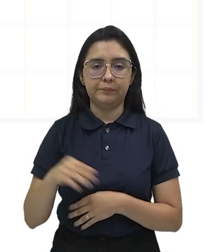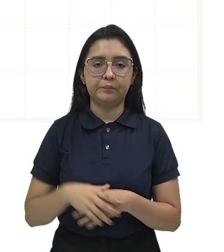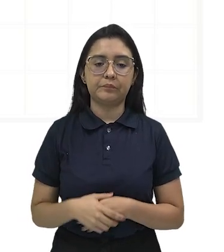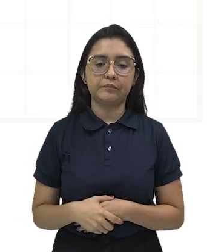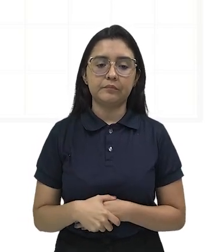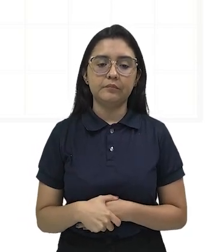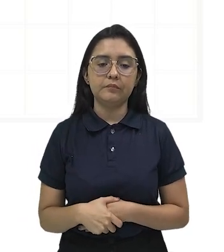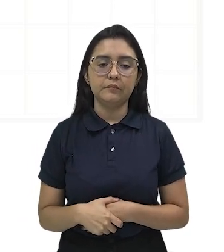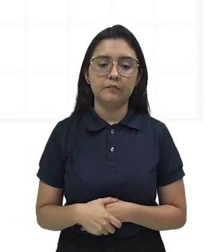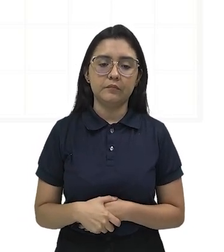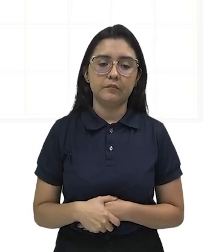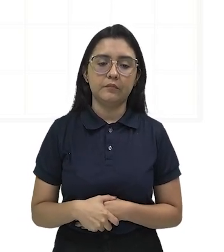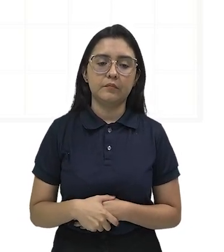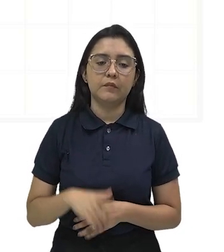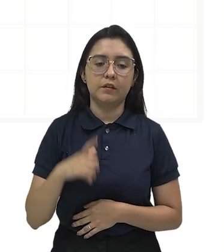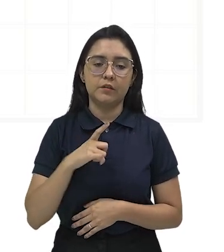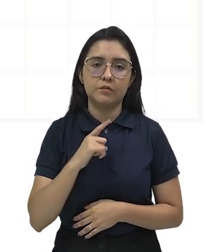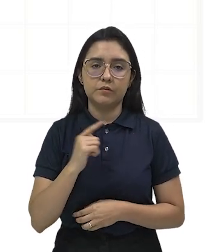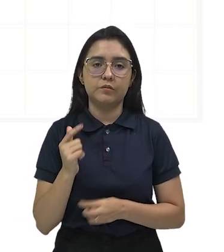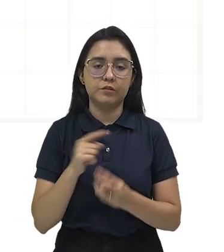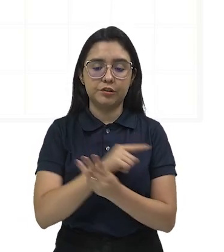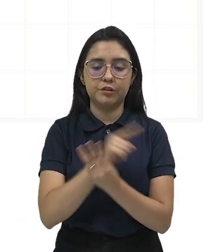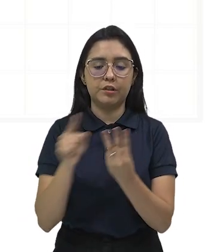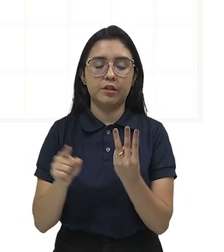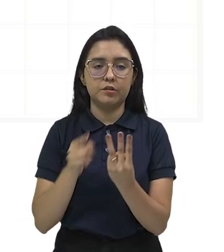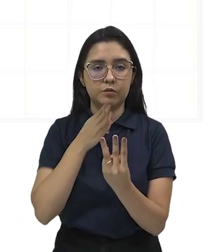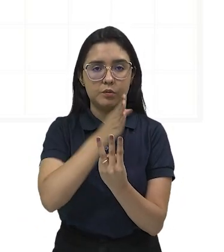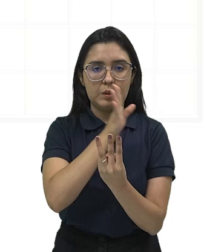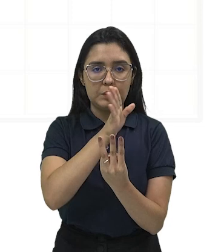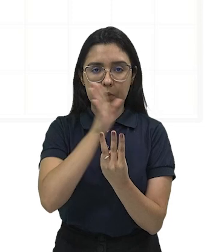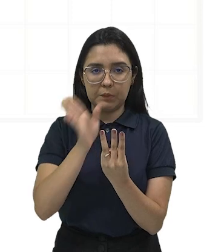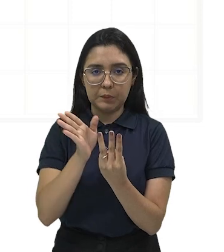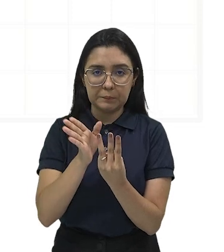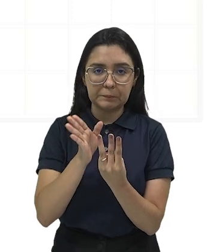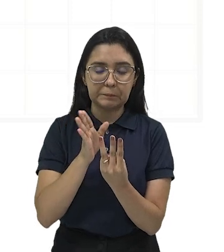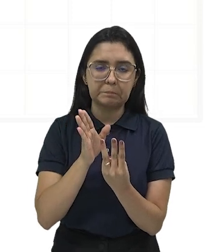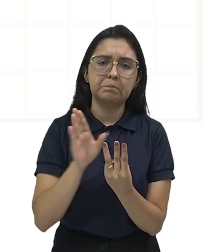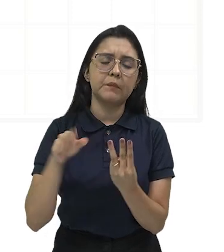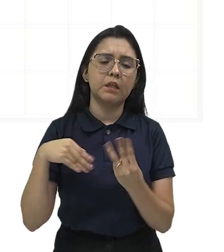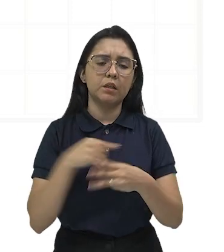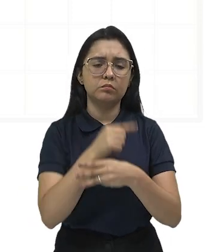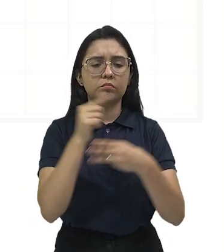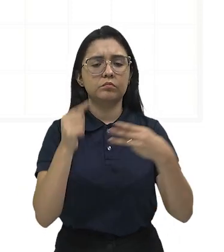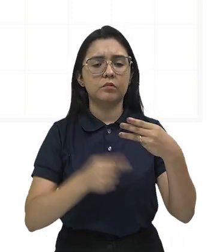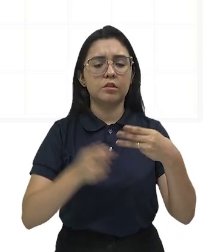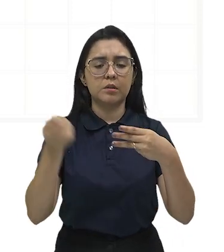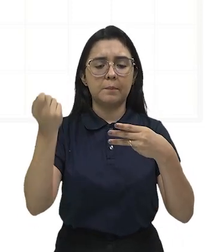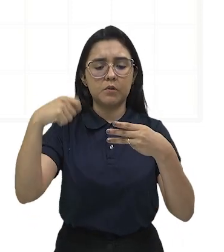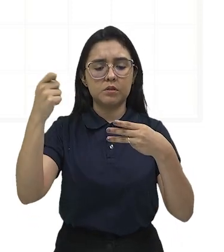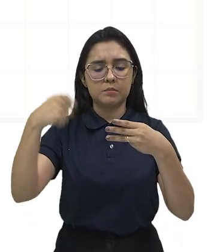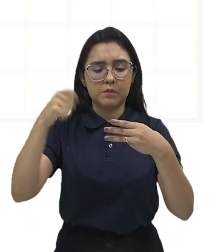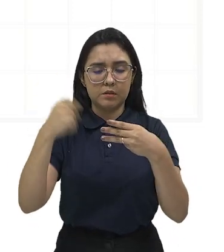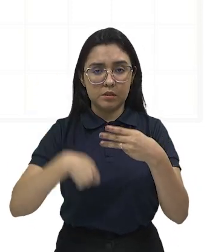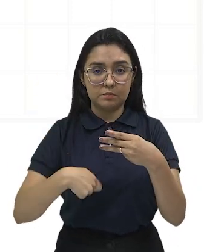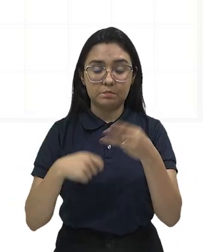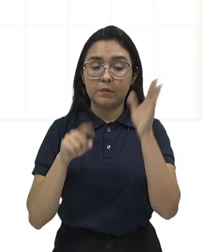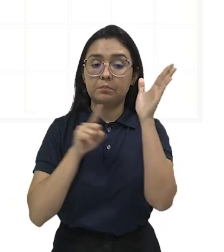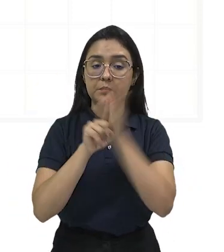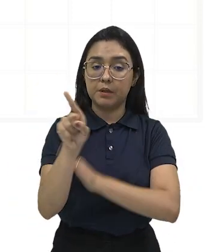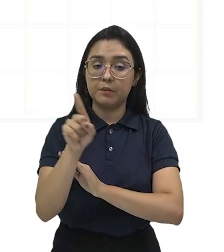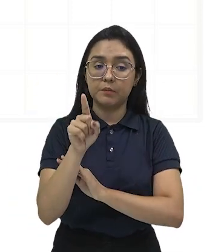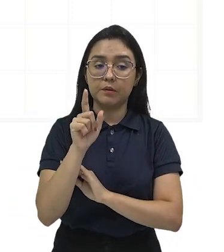Esses são os caminhos, né? Então, diante dessas possibilidades, a pergunta que está